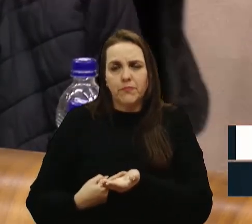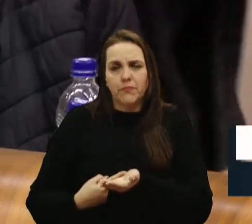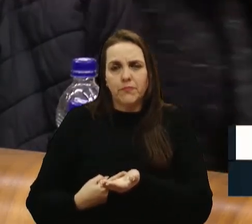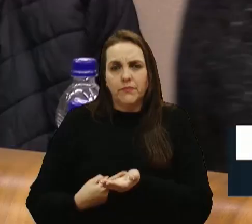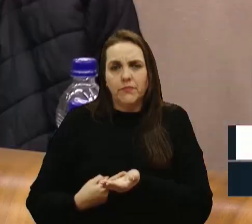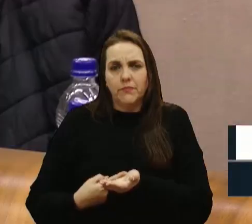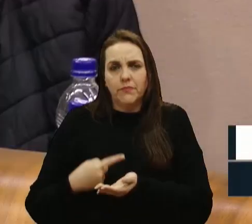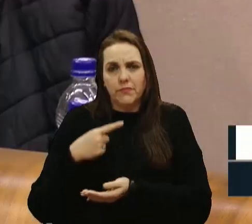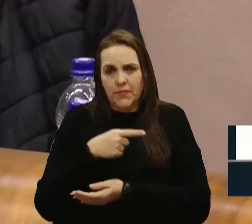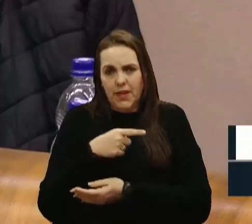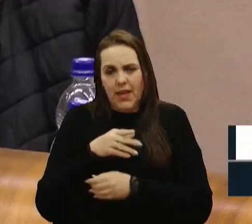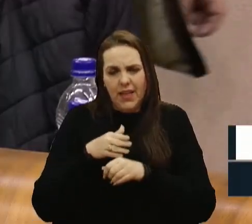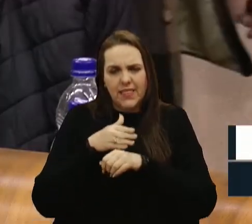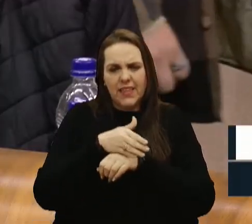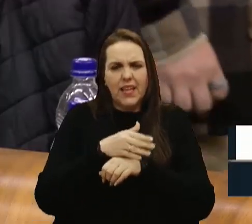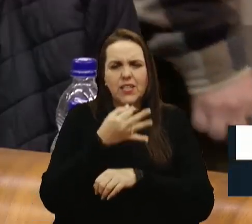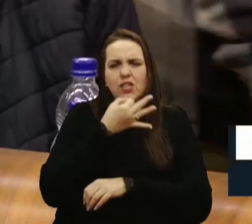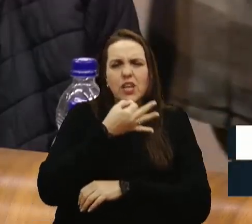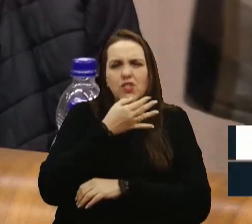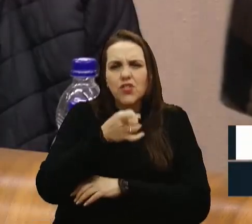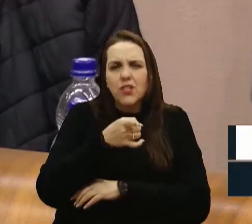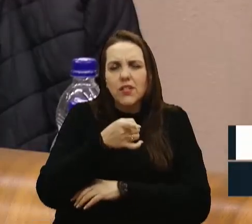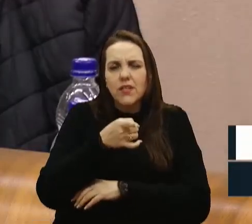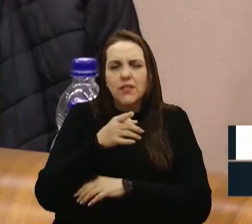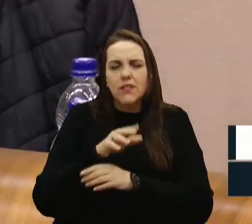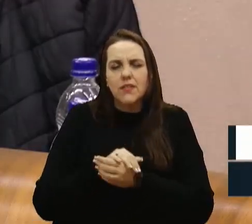o hiper ali da entrada de Caxias, do lado da...